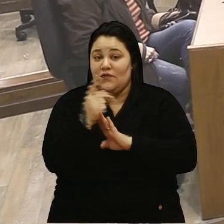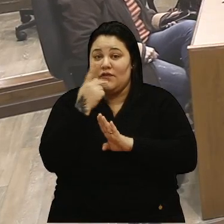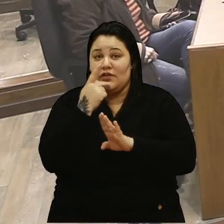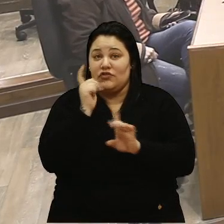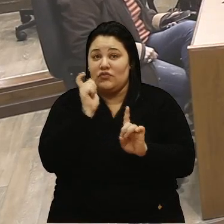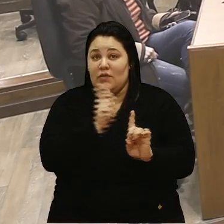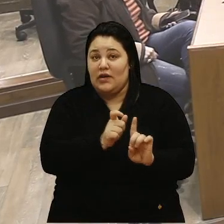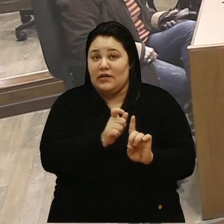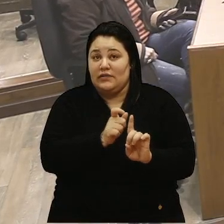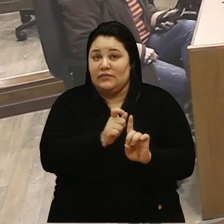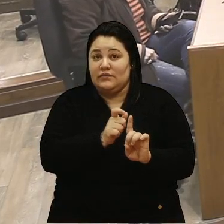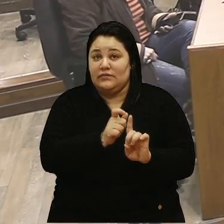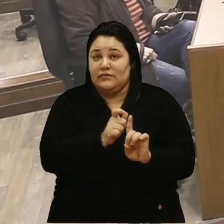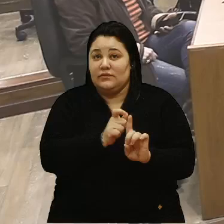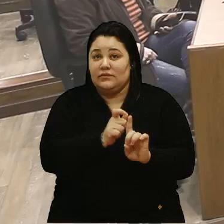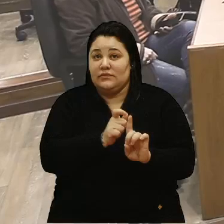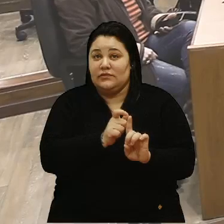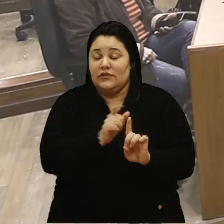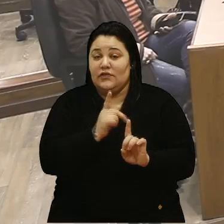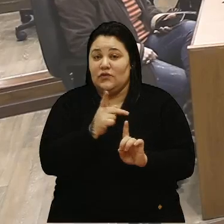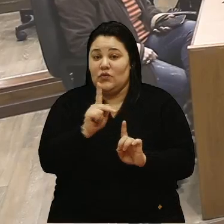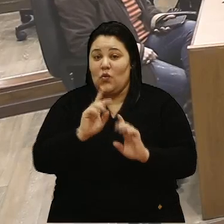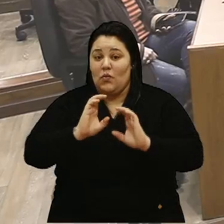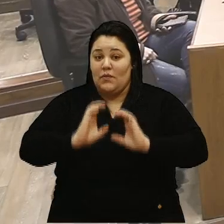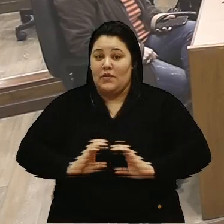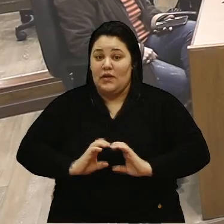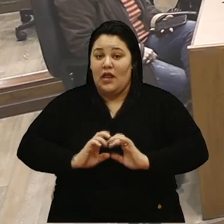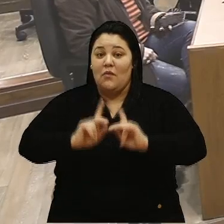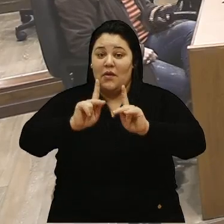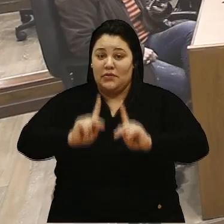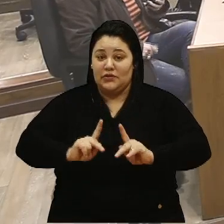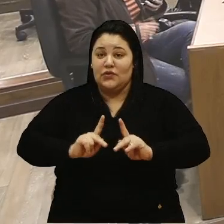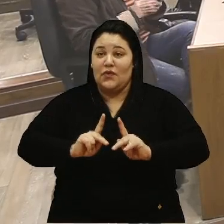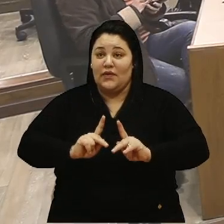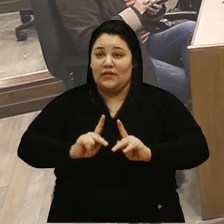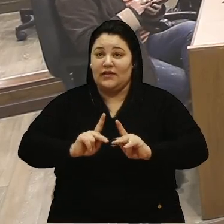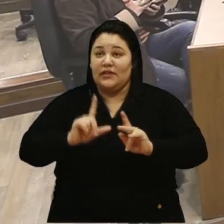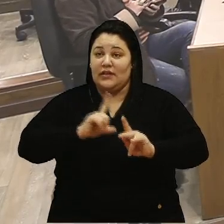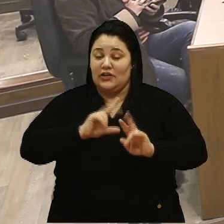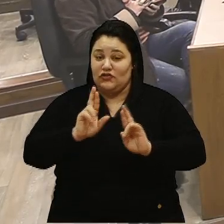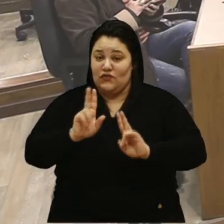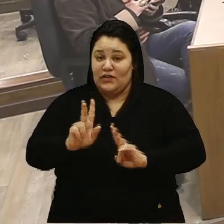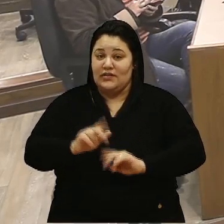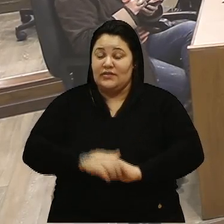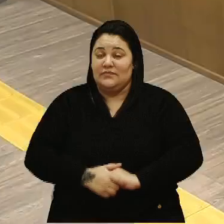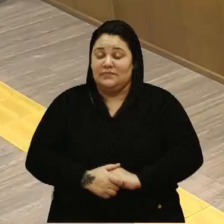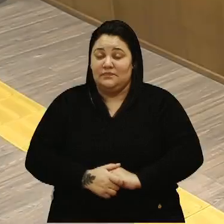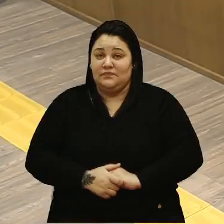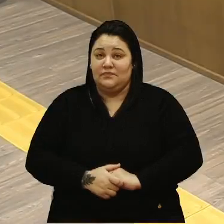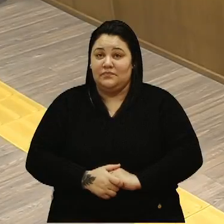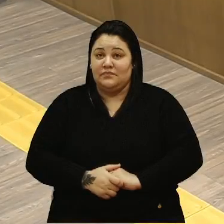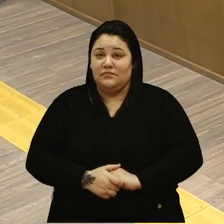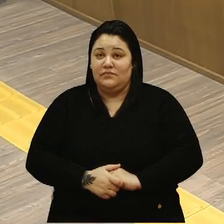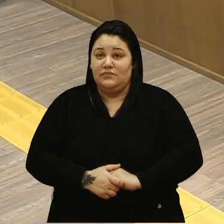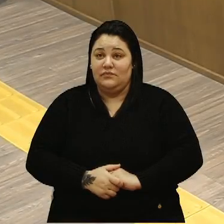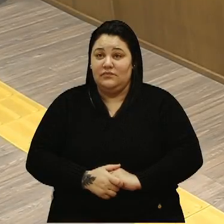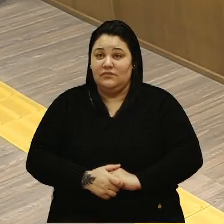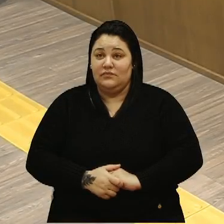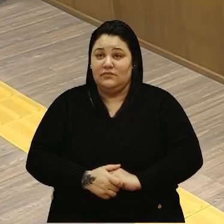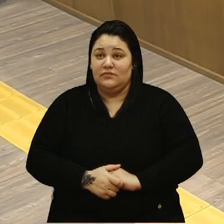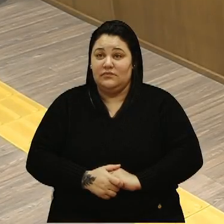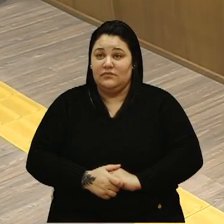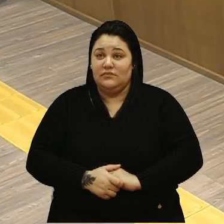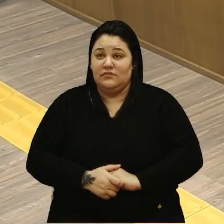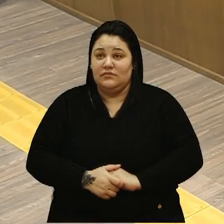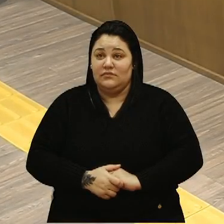atribuí adjetivo a ela. Diz que a conduta dela é de alguém que está... tem uma diferença, vereador Libardi. Obrigado, vereador Caleb. Jurídico. A senhora quer retirar dos